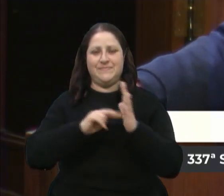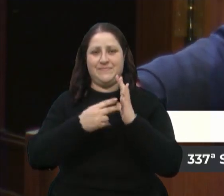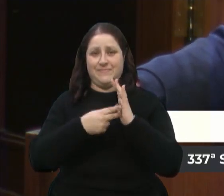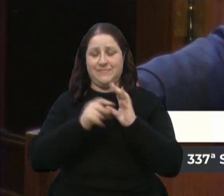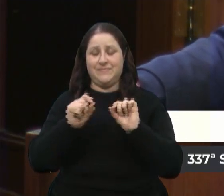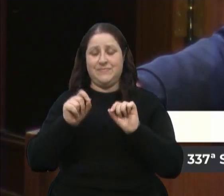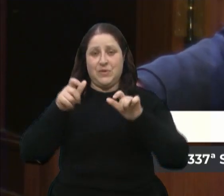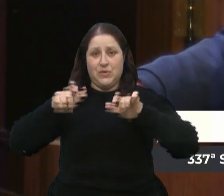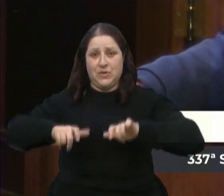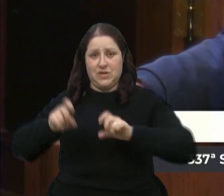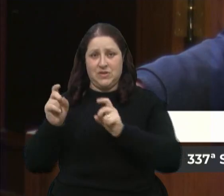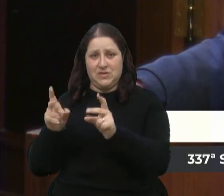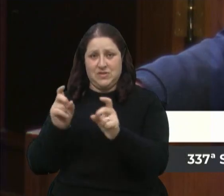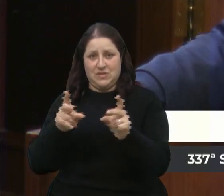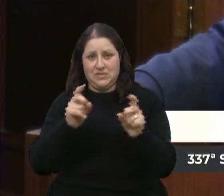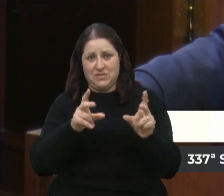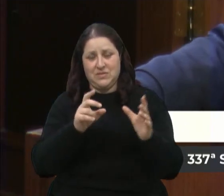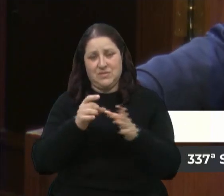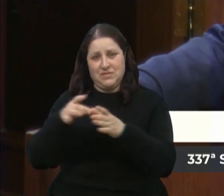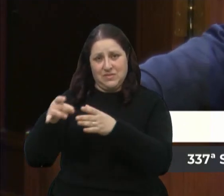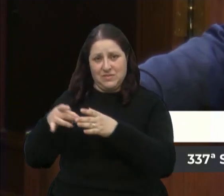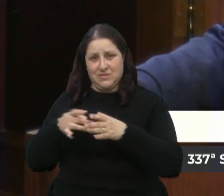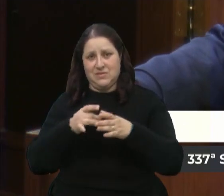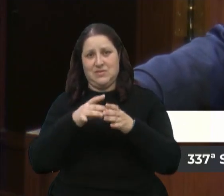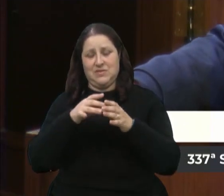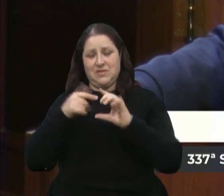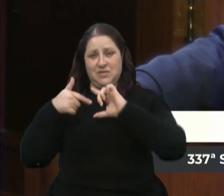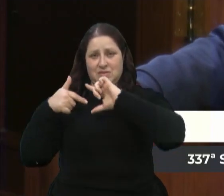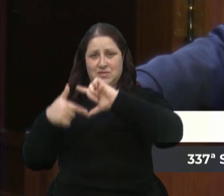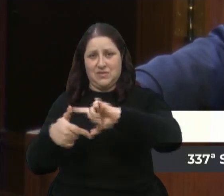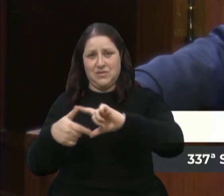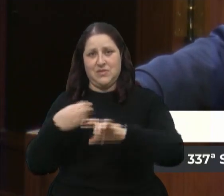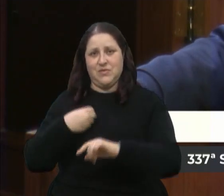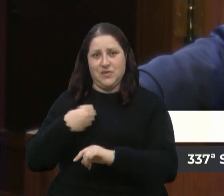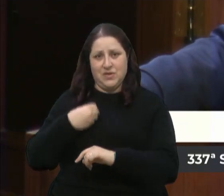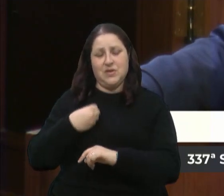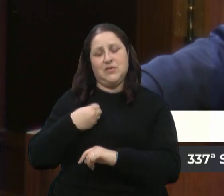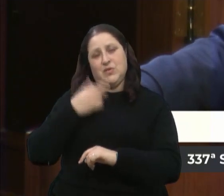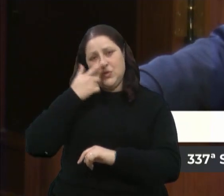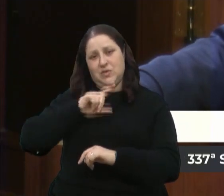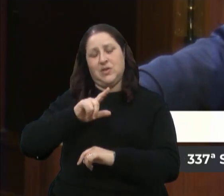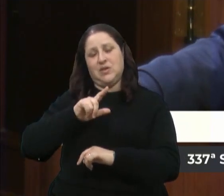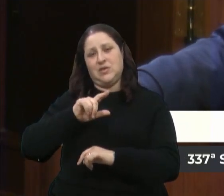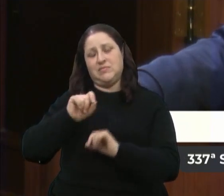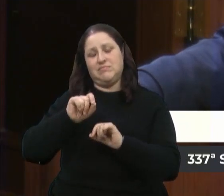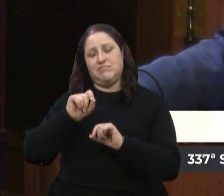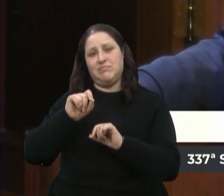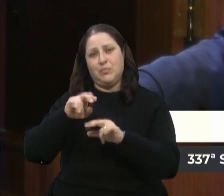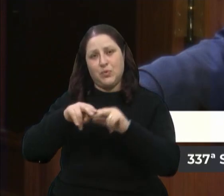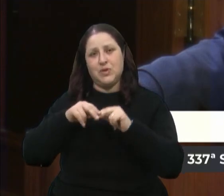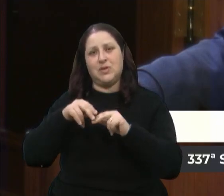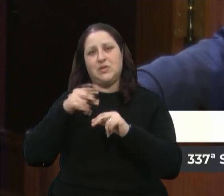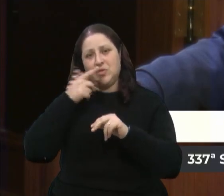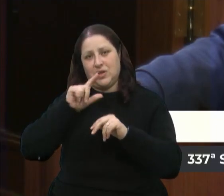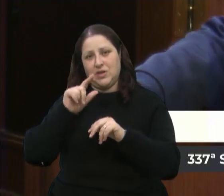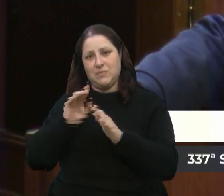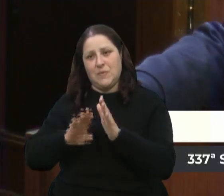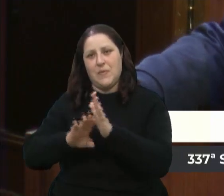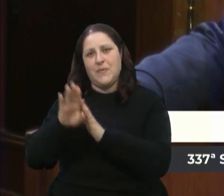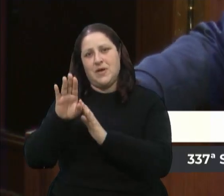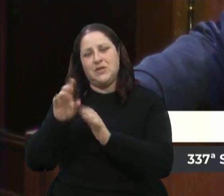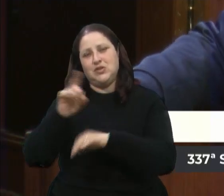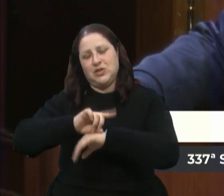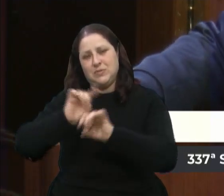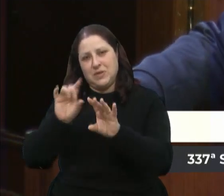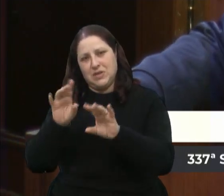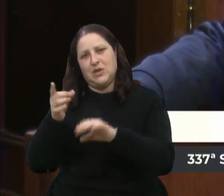comércio tradicional, vive e sobrevive hoje de datas especiais. Dia das Mães,